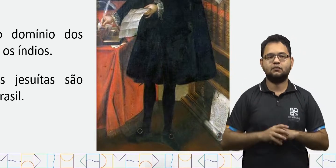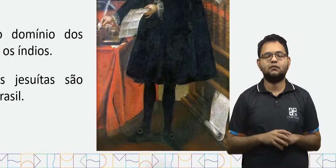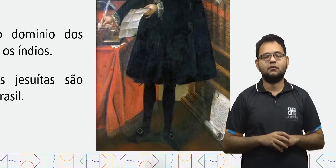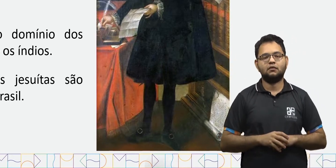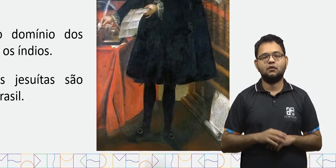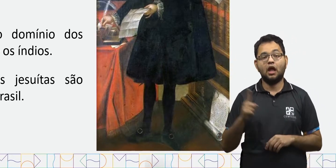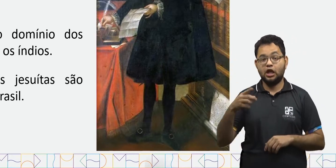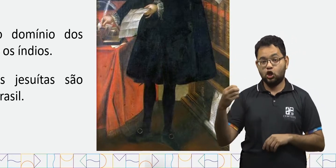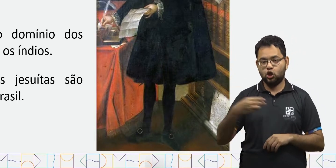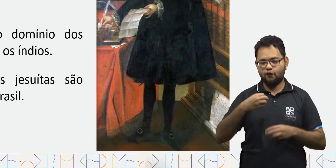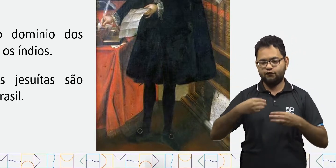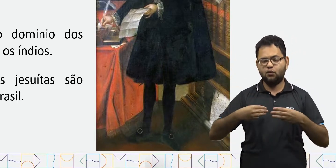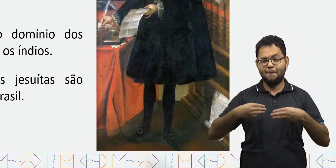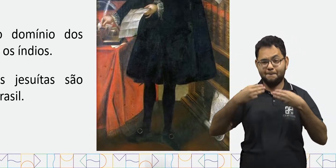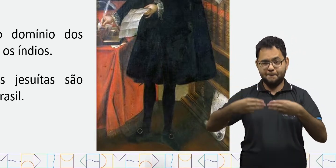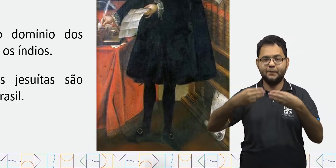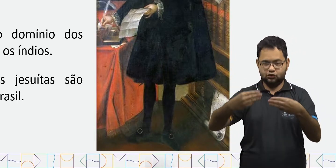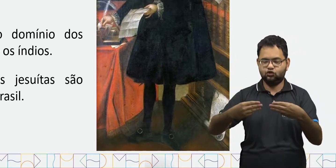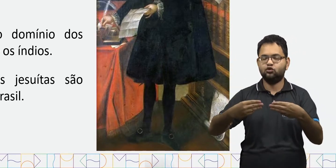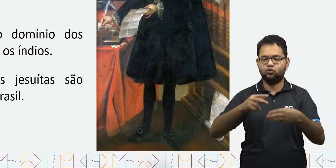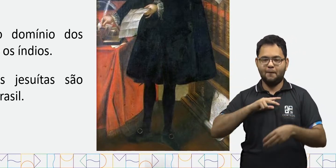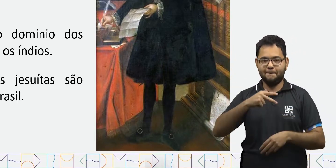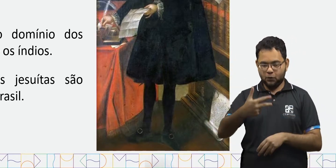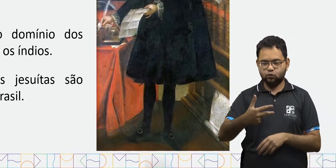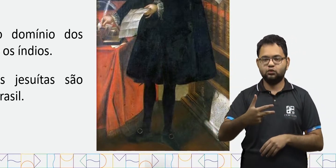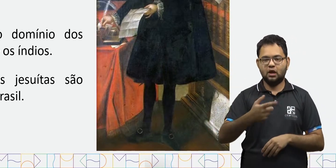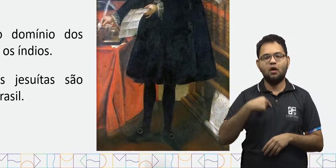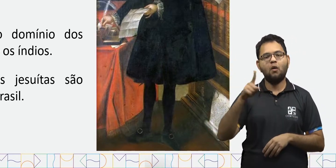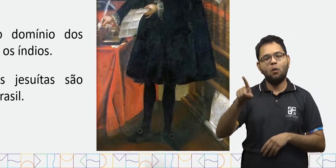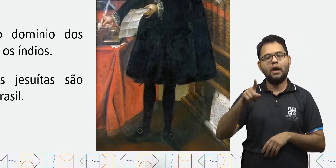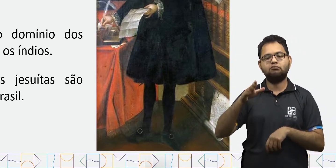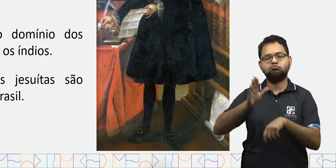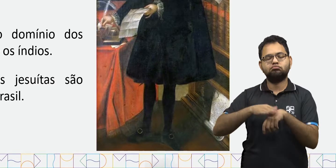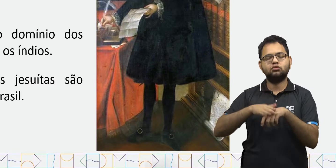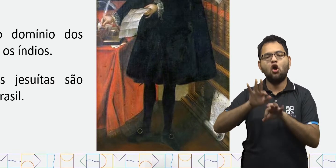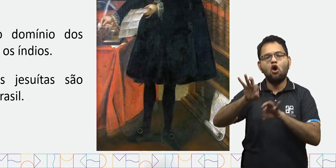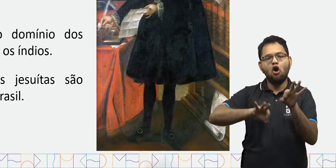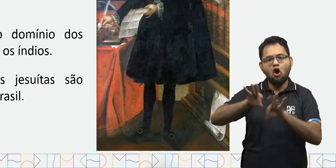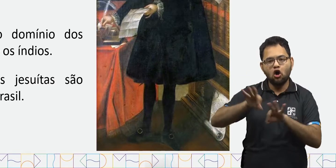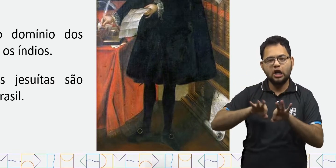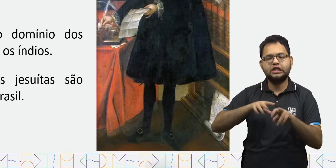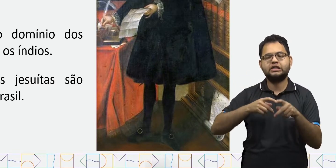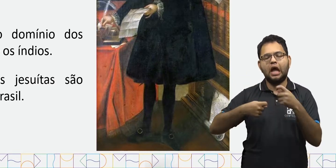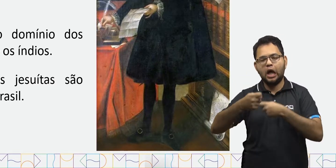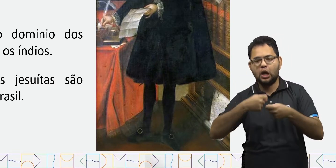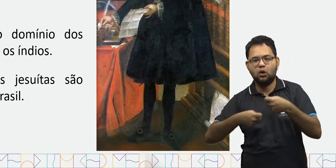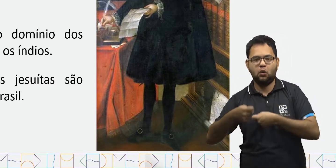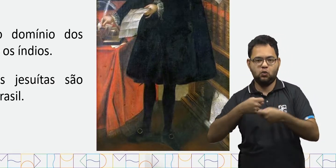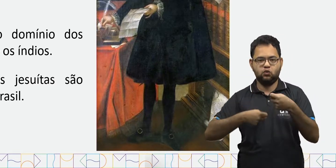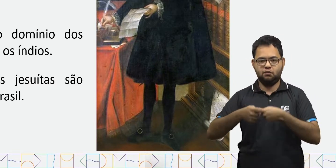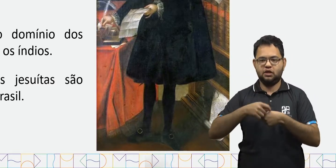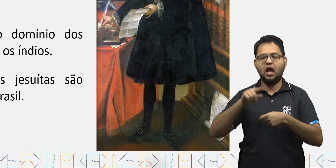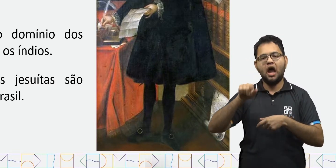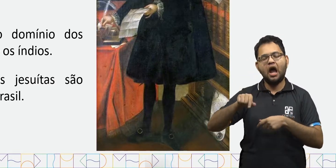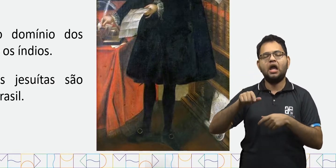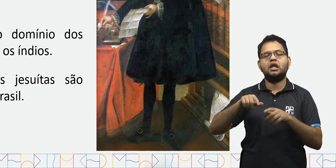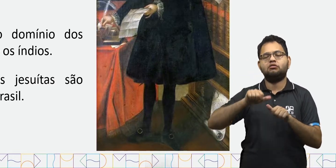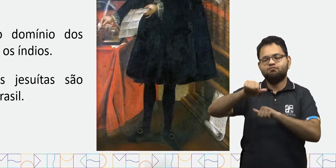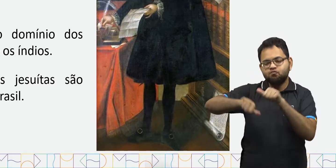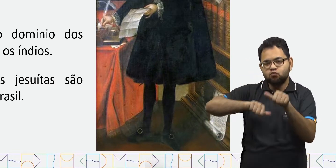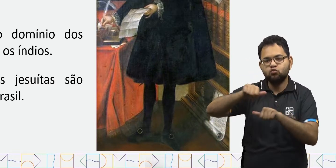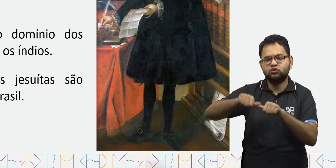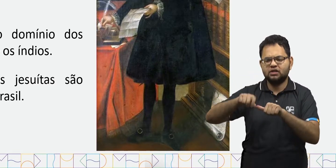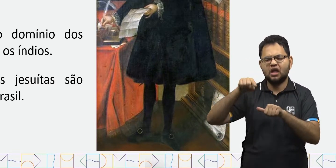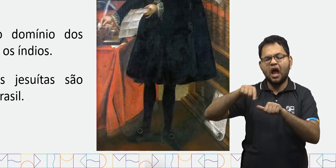1755, reorganizou as leis, a economia e a sociedade portuguesa, modernizando o país. E essas mudanças